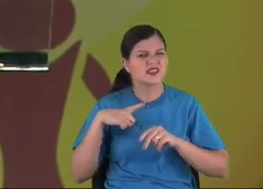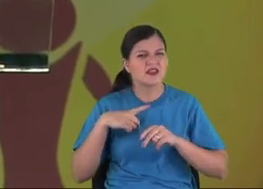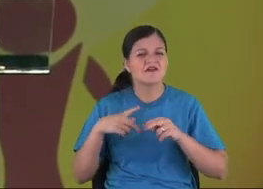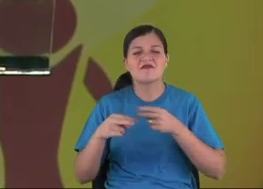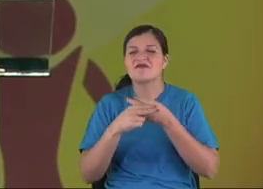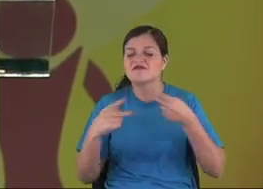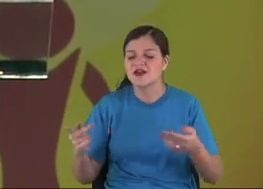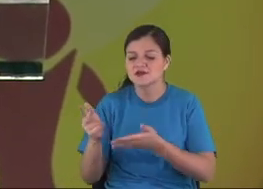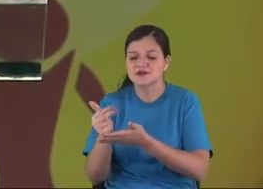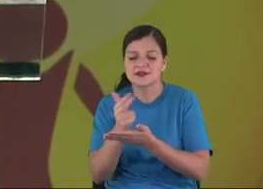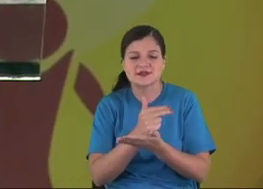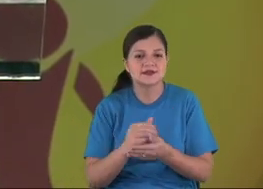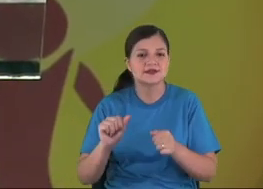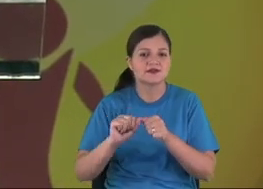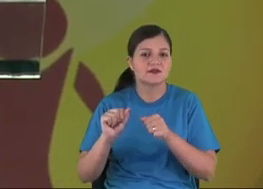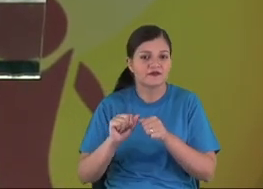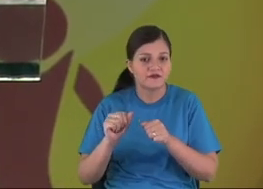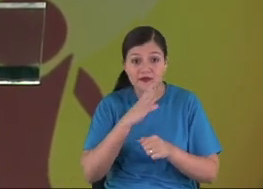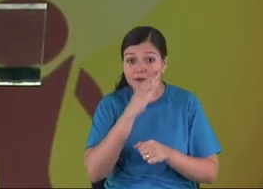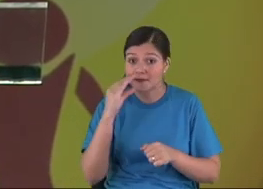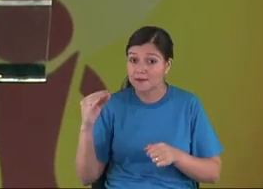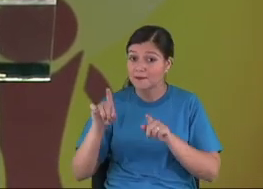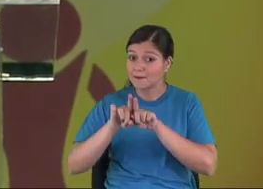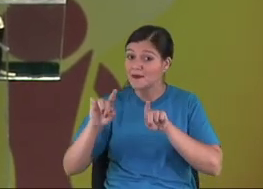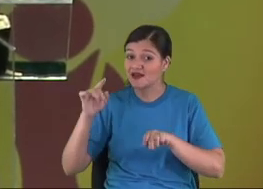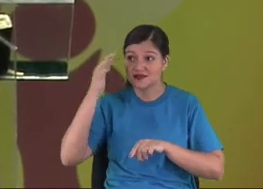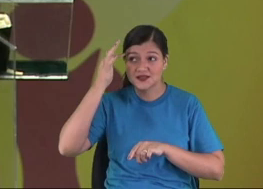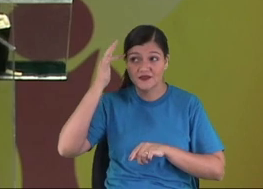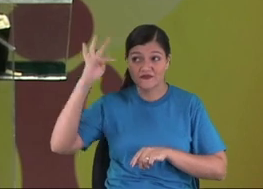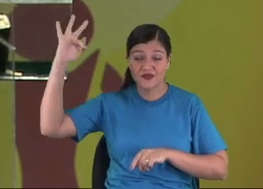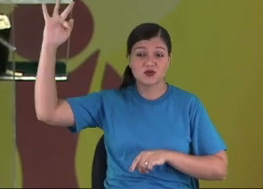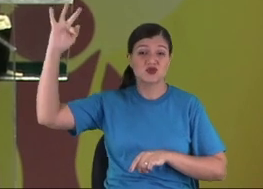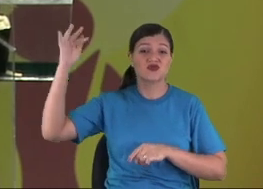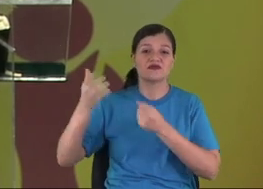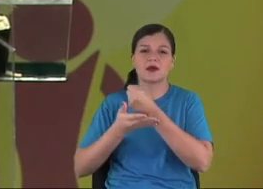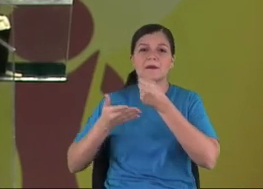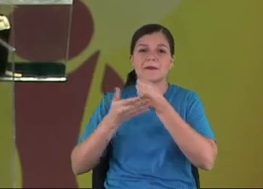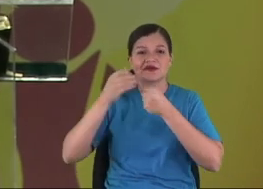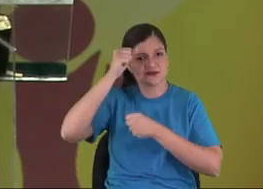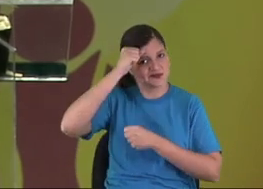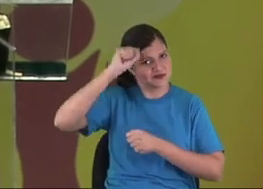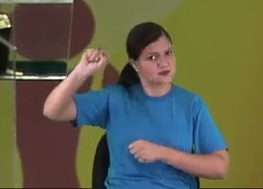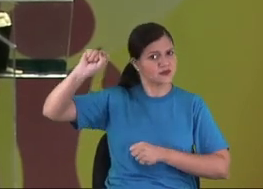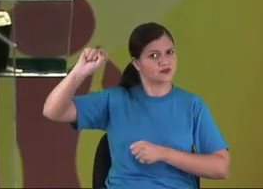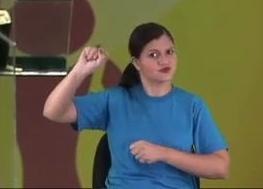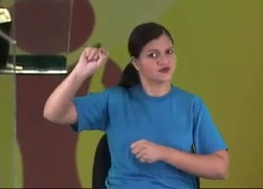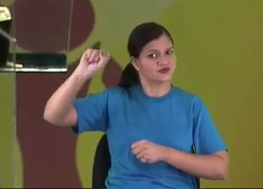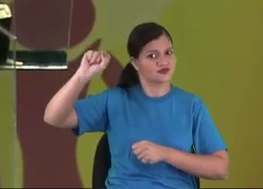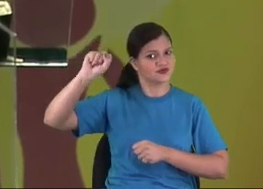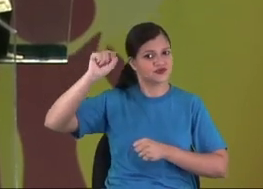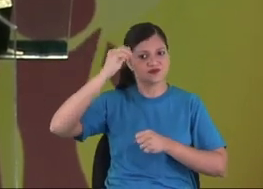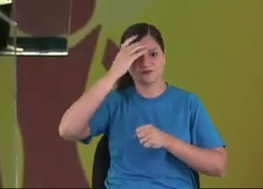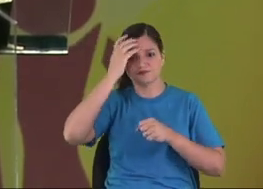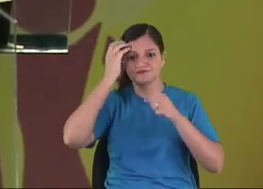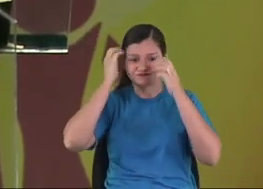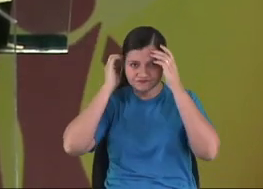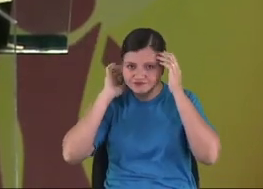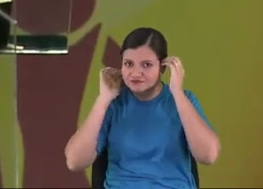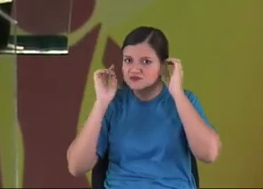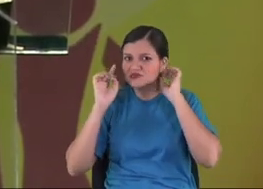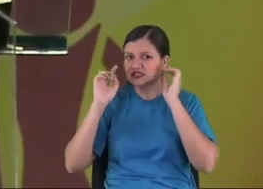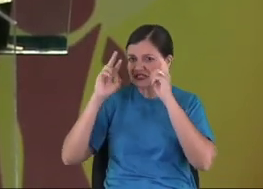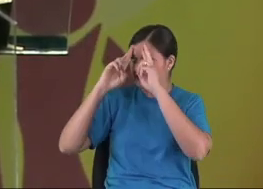para crianças, mas a filosofia é uma de rebeldia, uma de impiedade, de descarcar